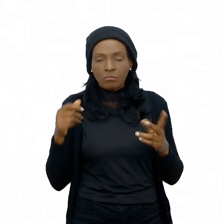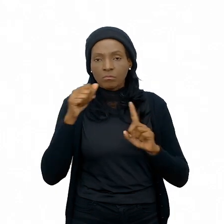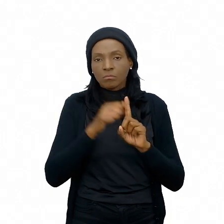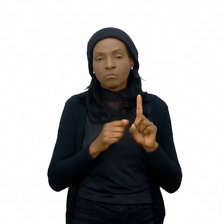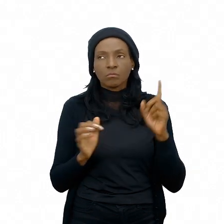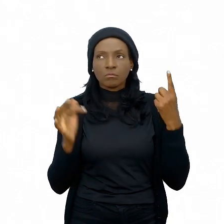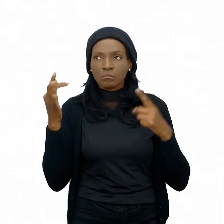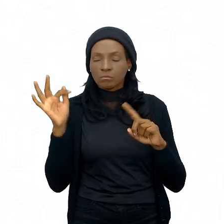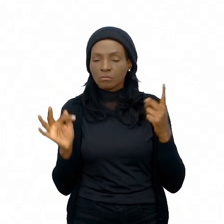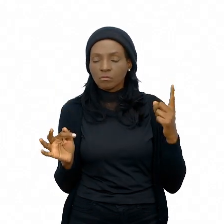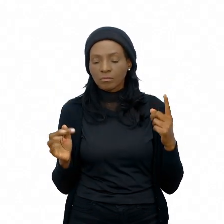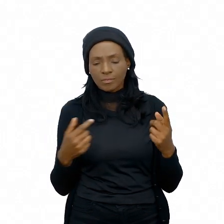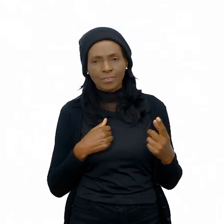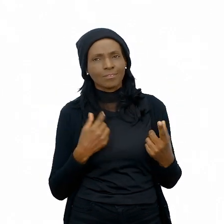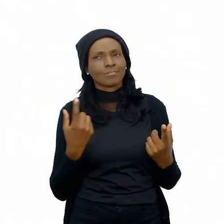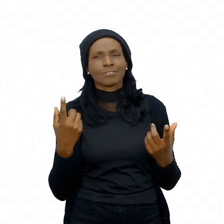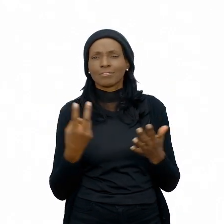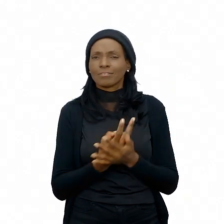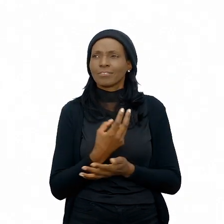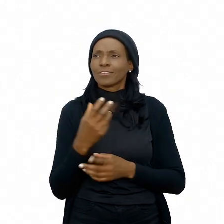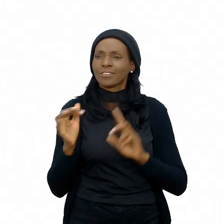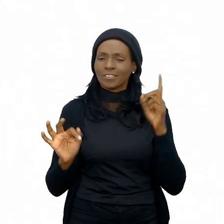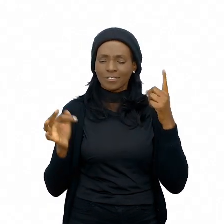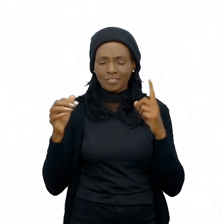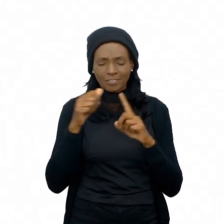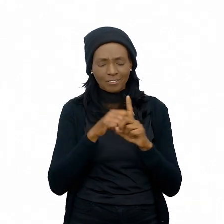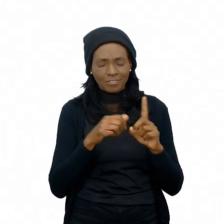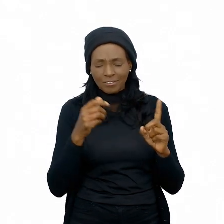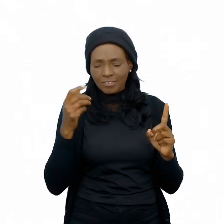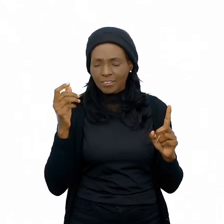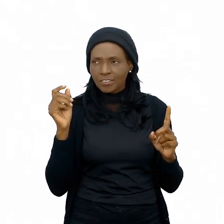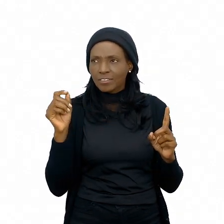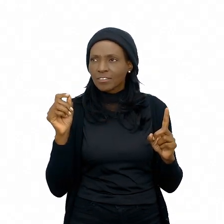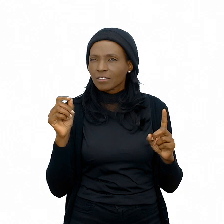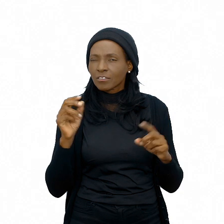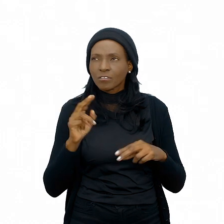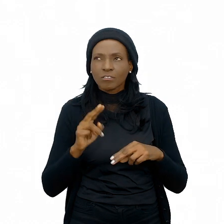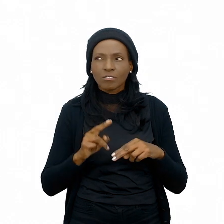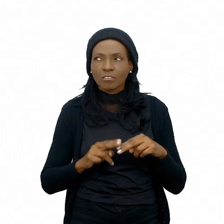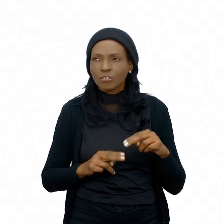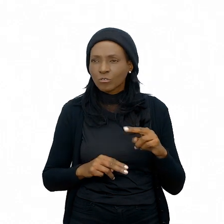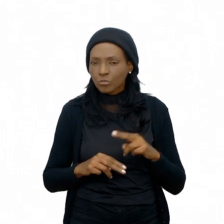de fevereiro, no mês de junho,